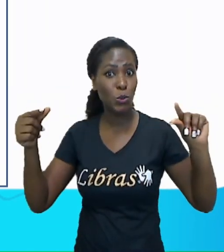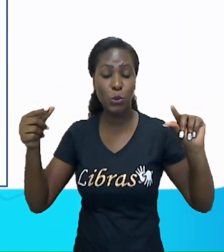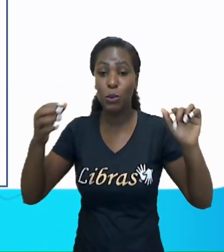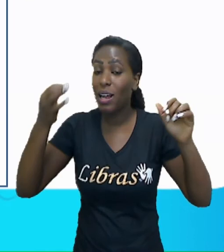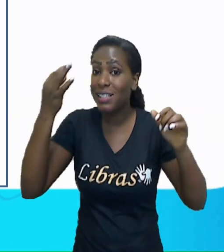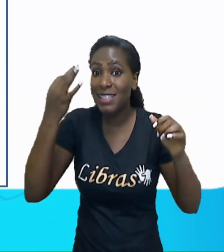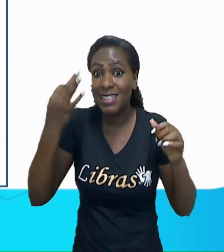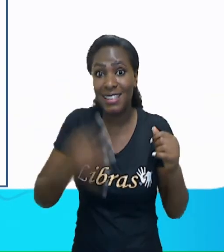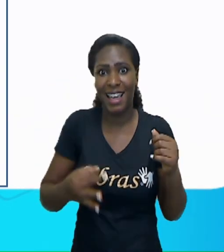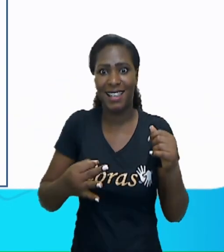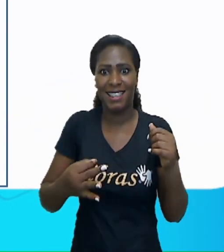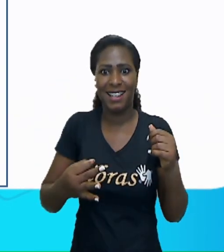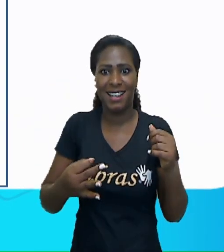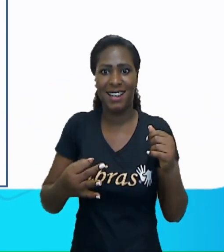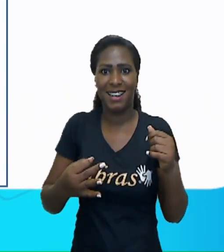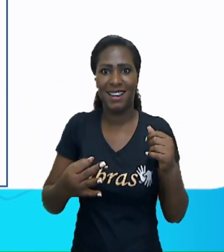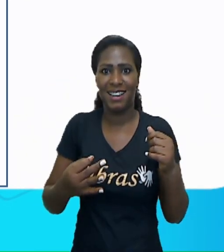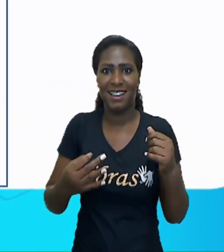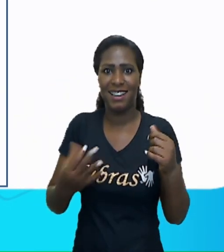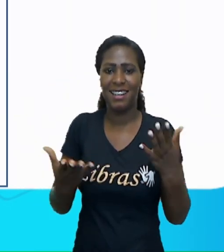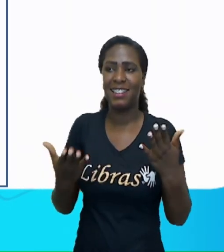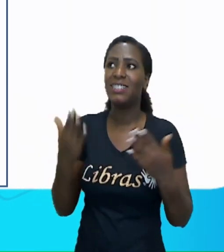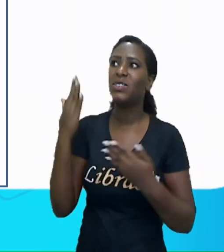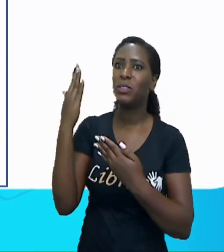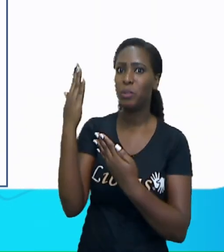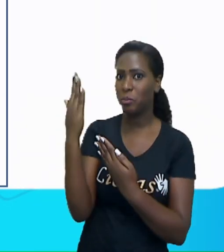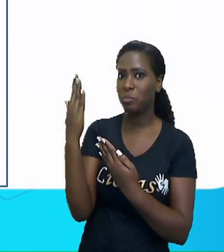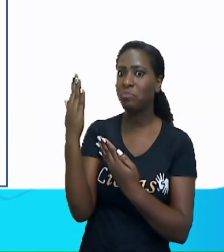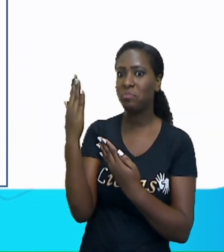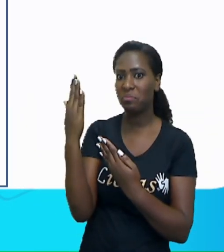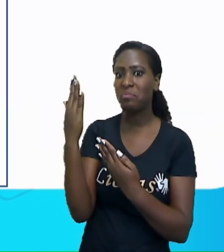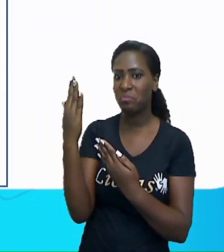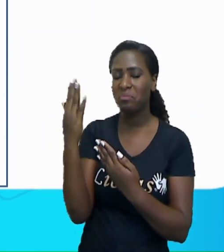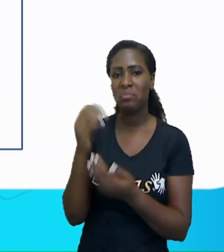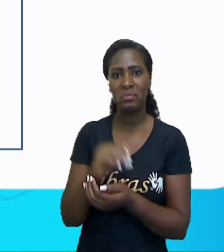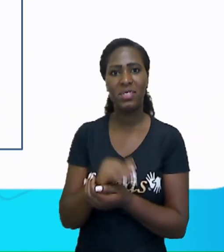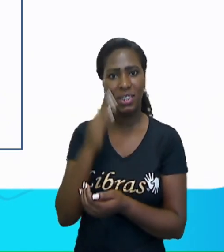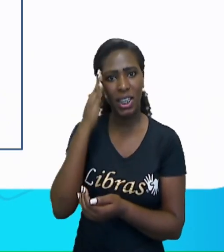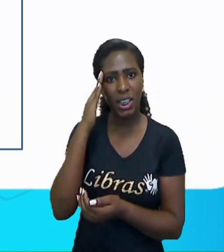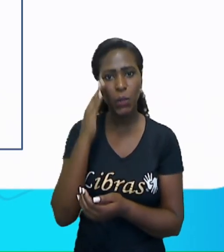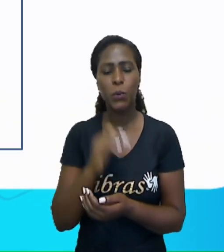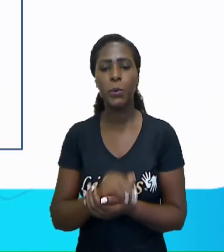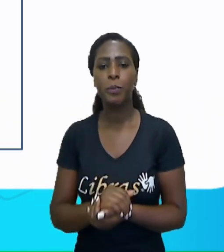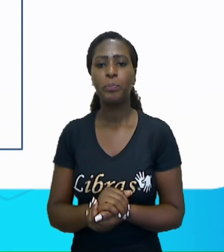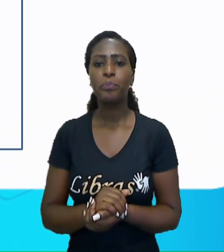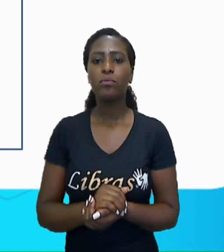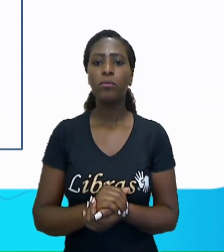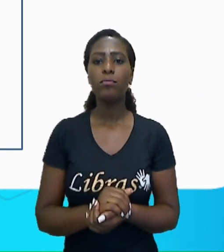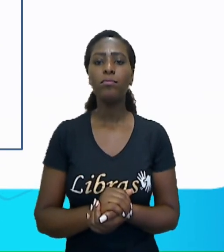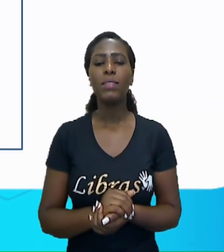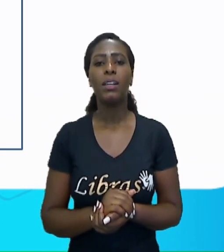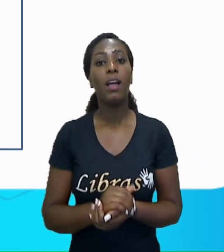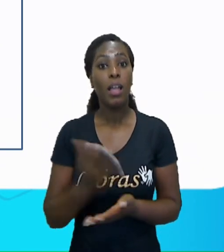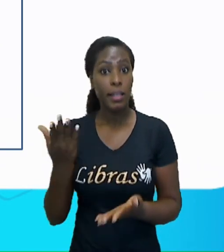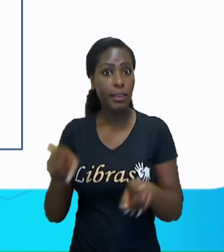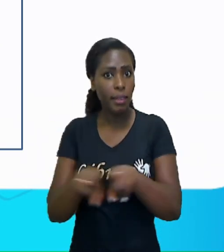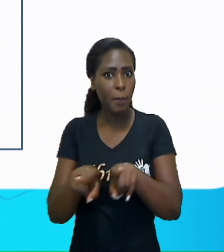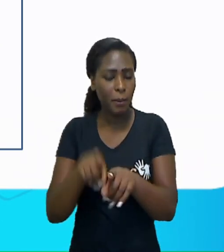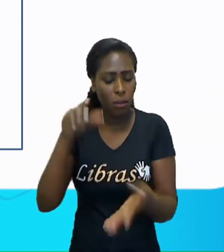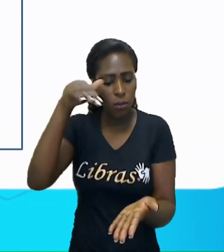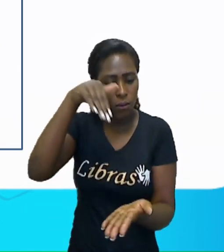corpo do texto aqui, pessoal. Olha, alunos. Aqui nós temos o corpo do texto. Seguindo, olha, finalizando